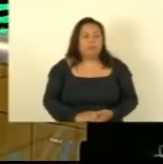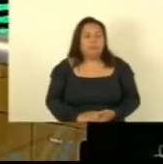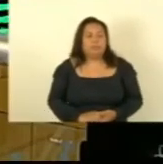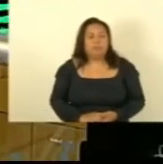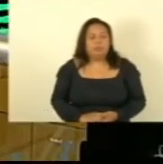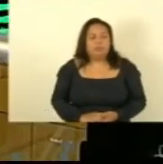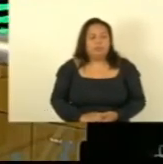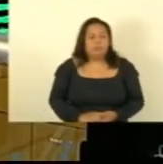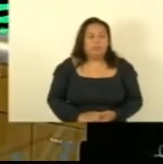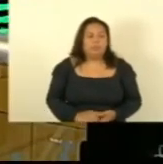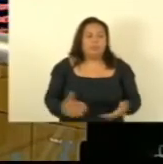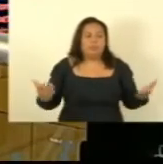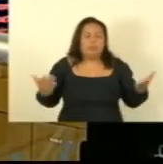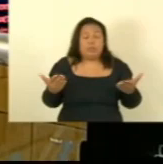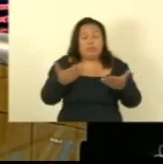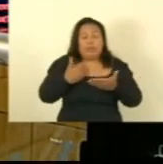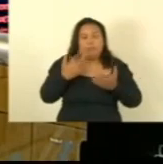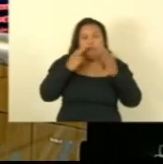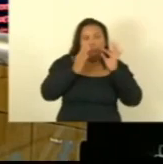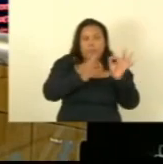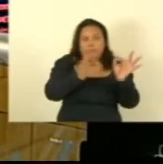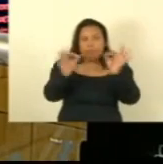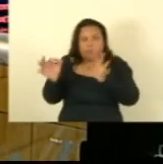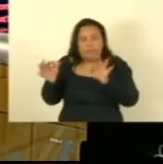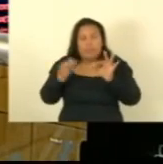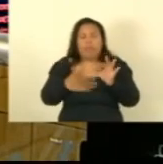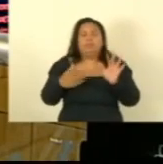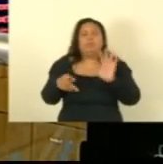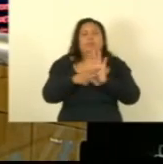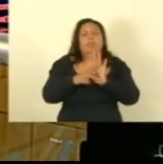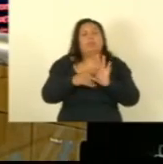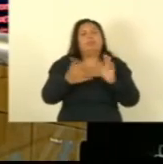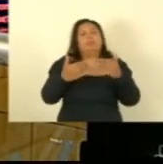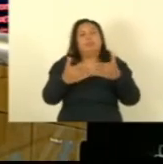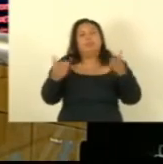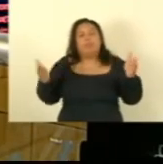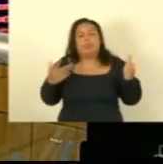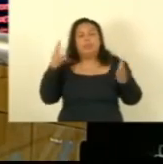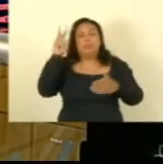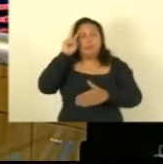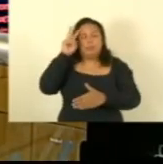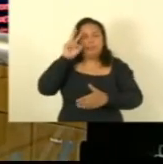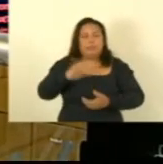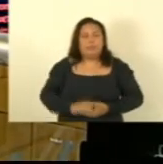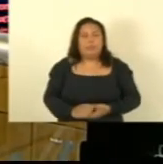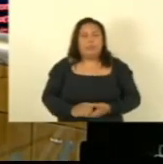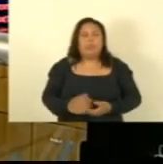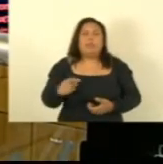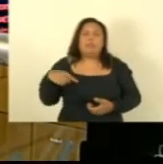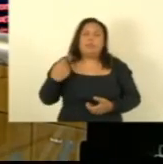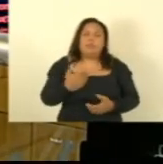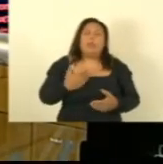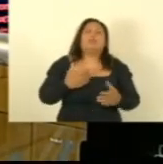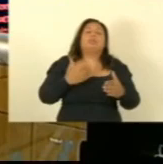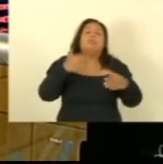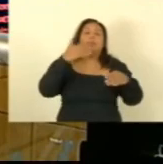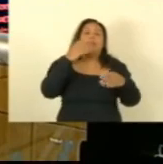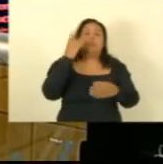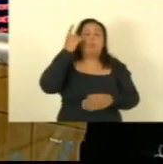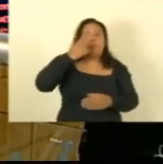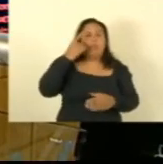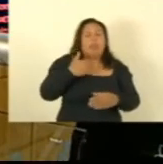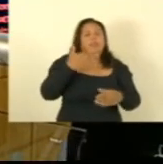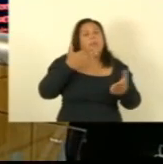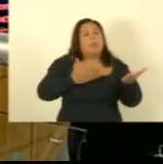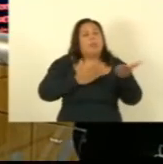Olá, você acompanhou a transmissão da sessão ordinária desta segunda-feira. na qual os parlamentares aprovaram uma medida do